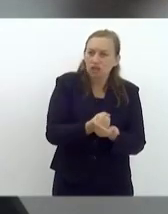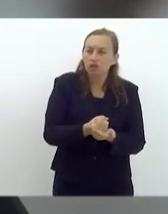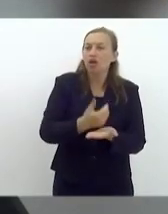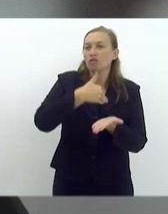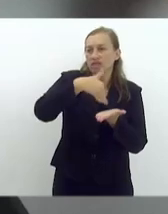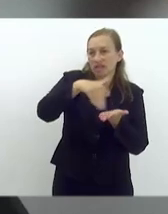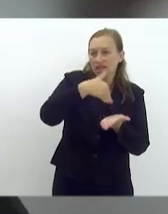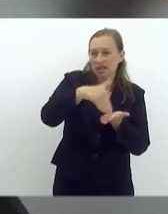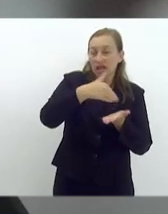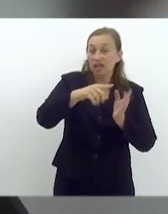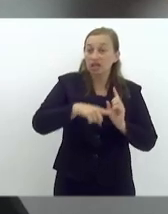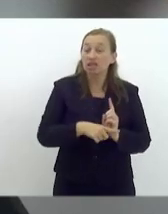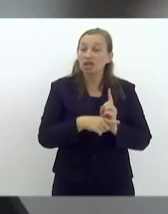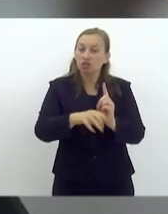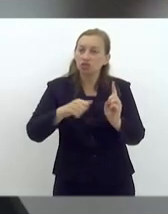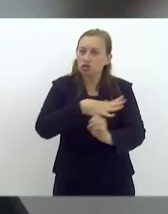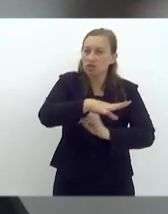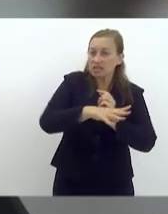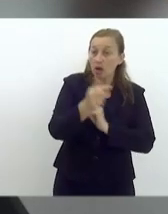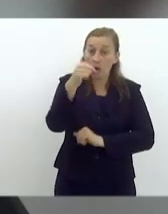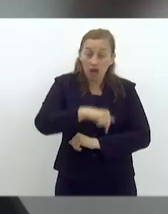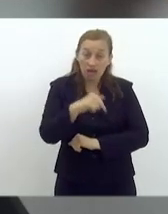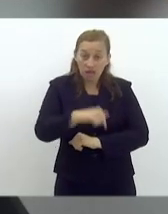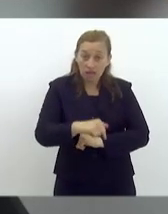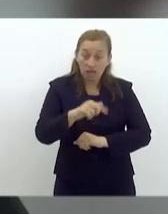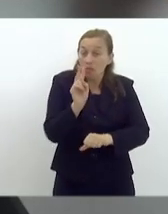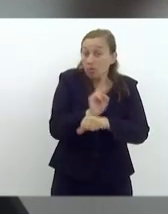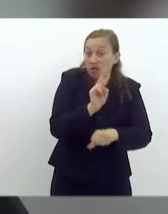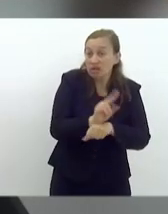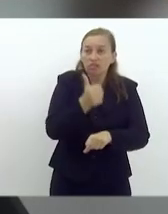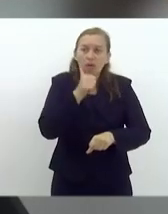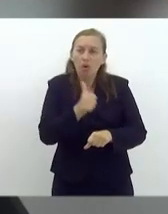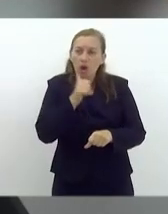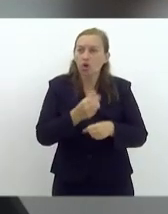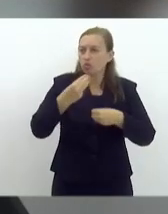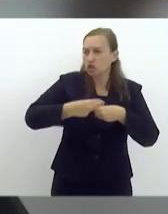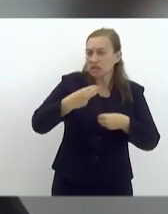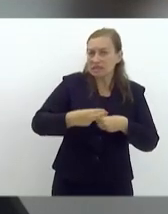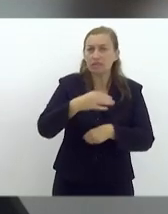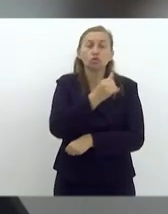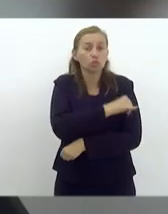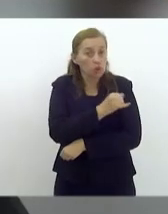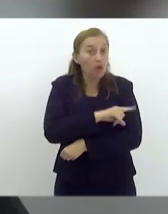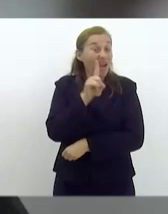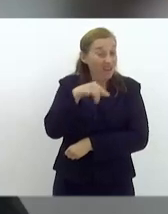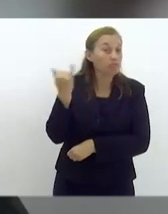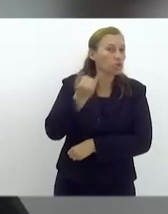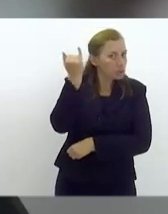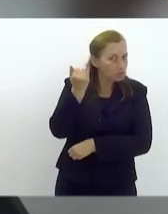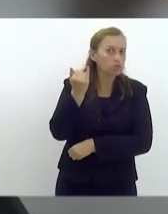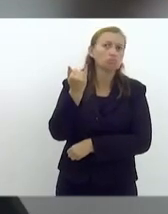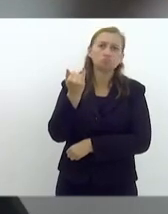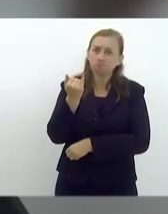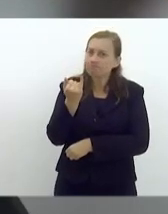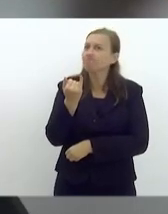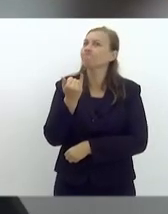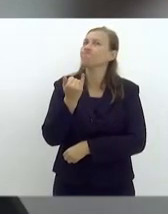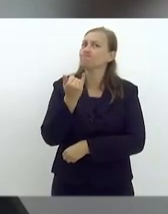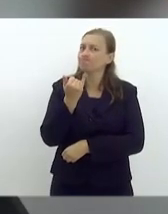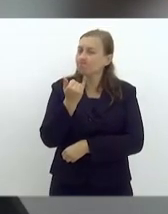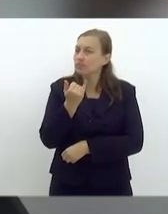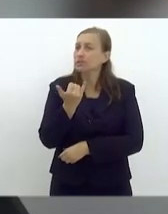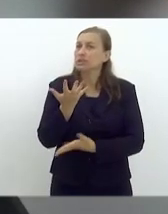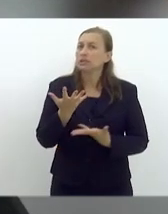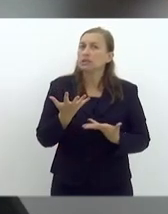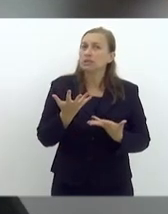de assistência social aqui e de equipamentos de proteção da mulher o município do Rio é importante né e é